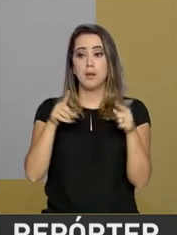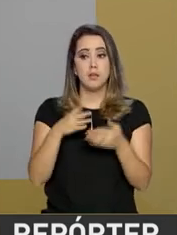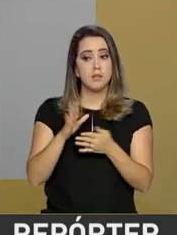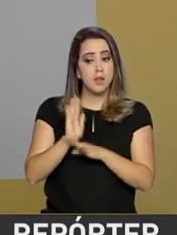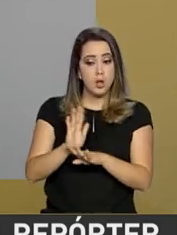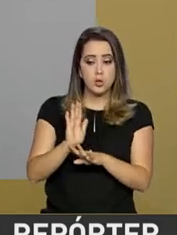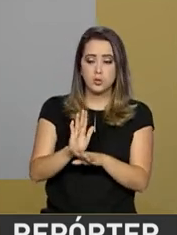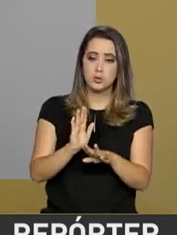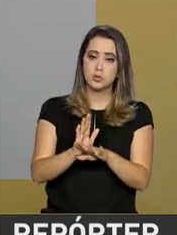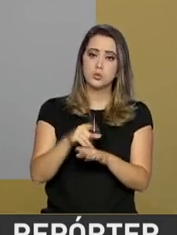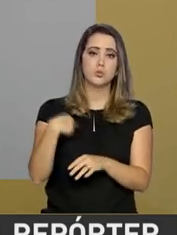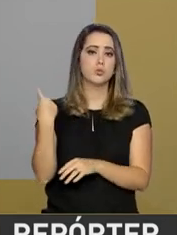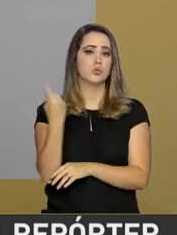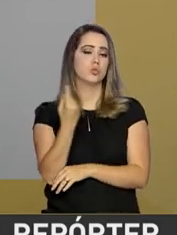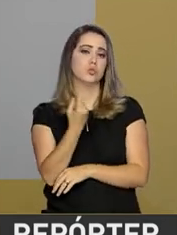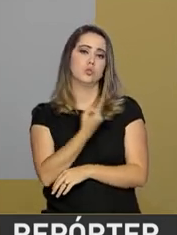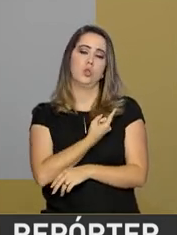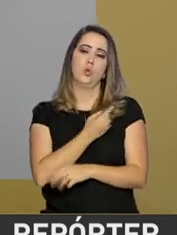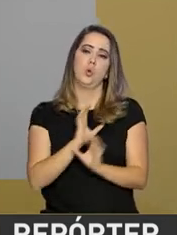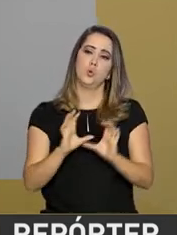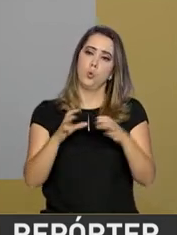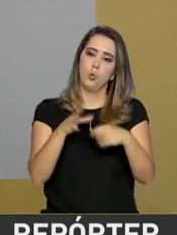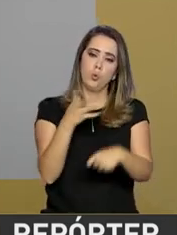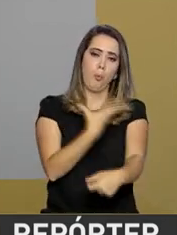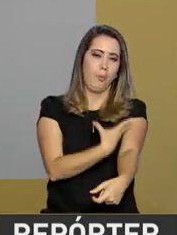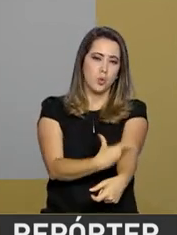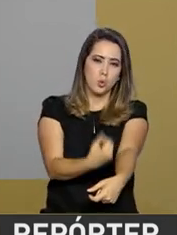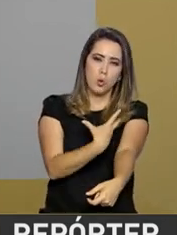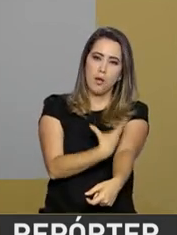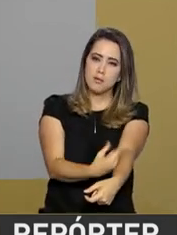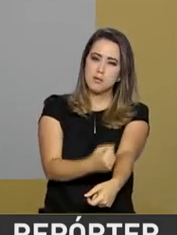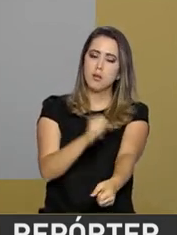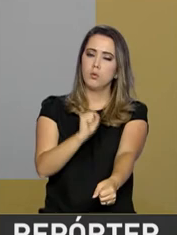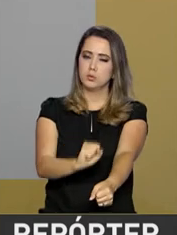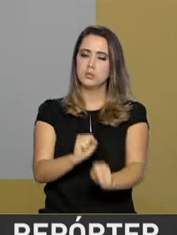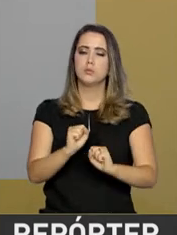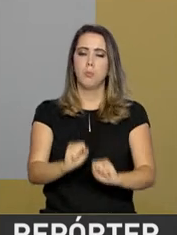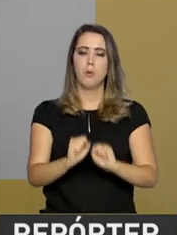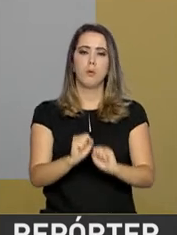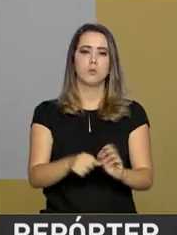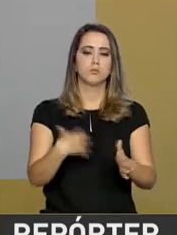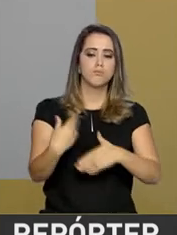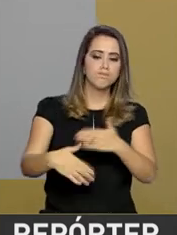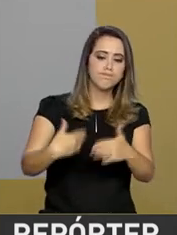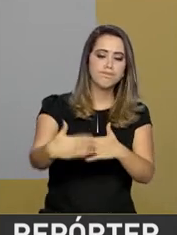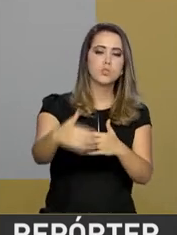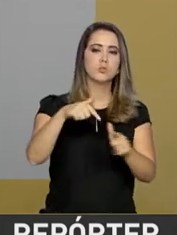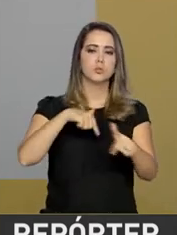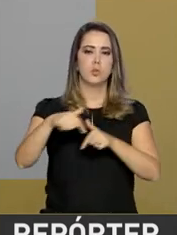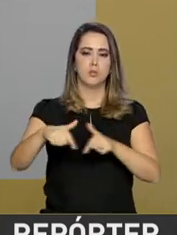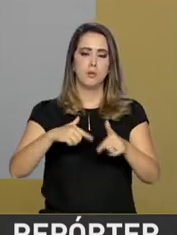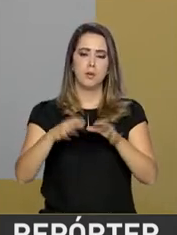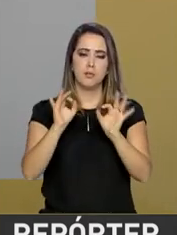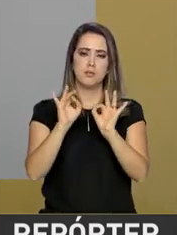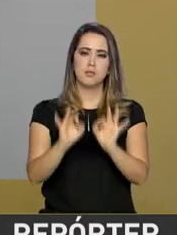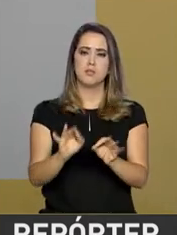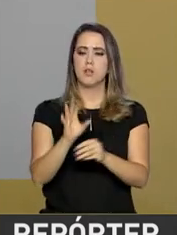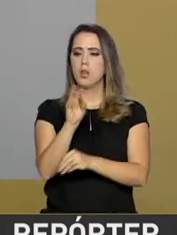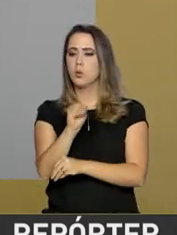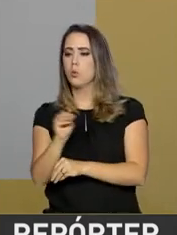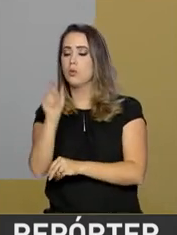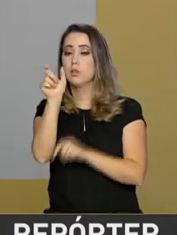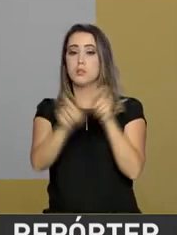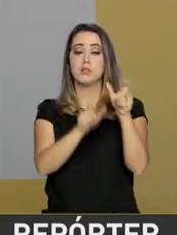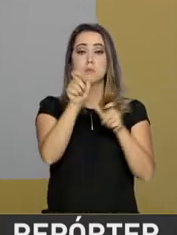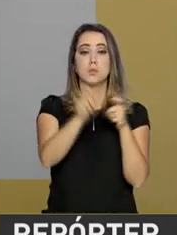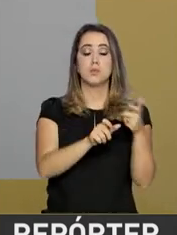que a nossa hemorrede tenha capacidade de estoque necessário para que a gente possa atender as